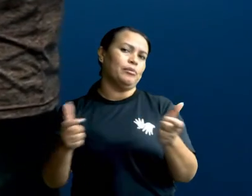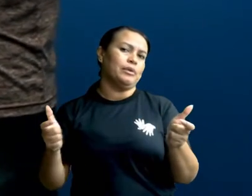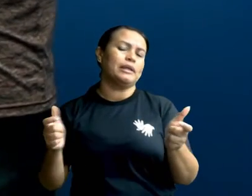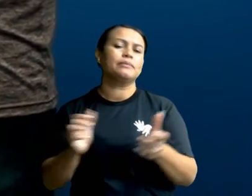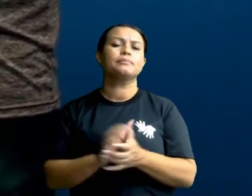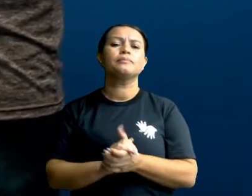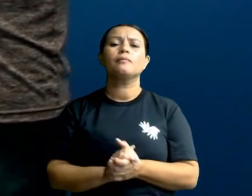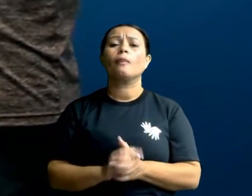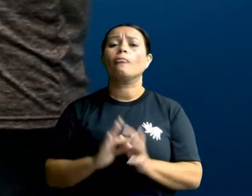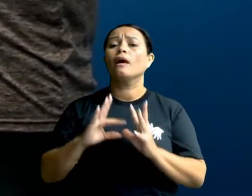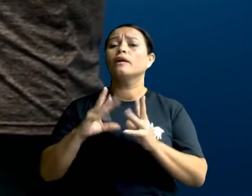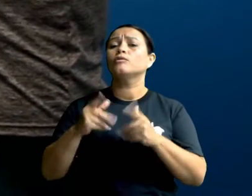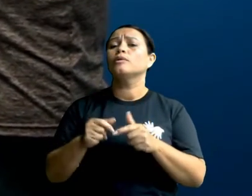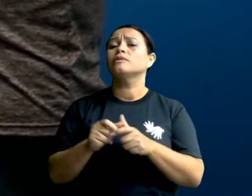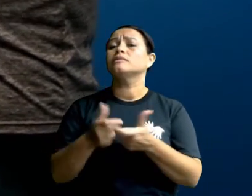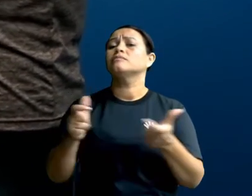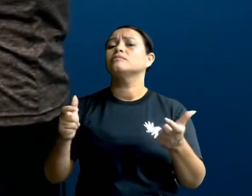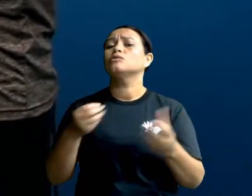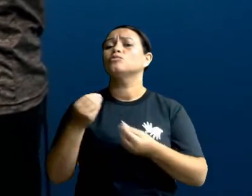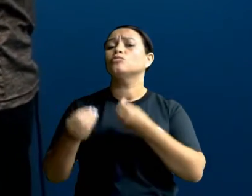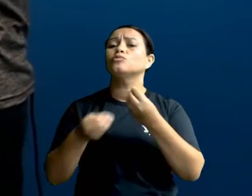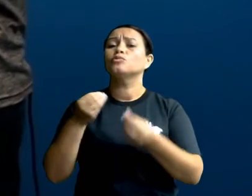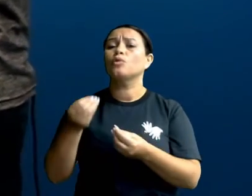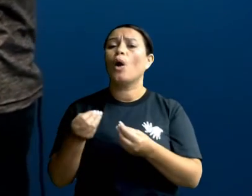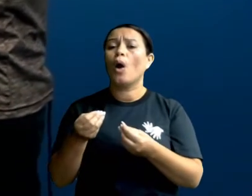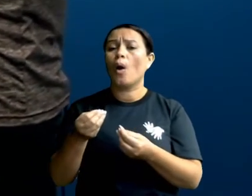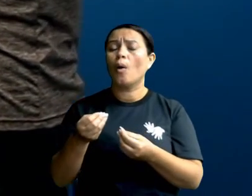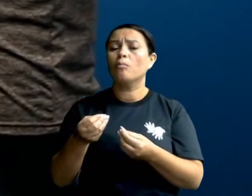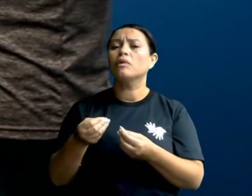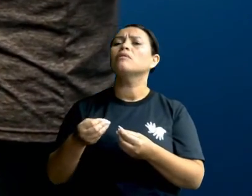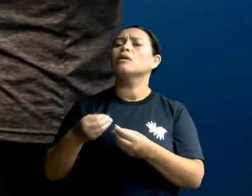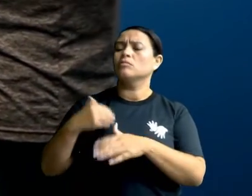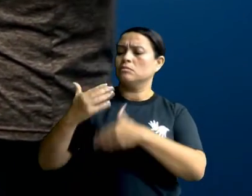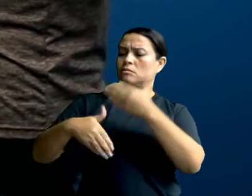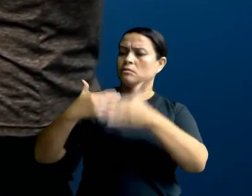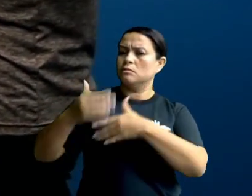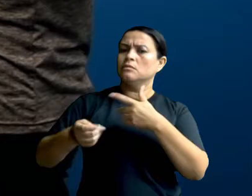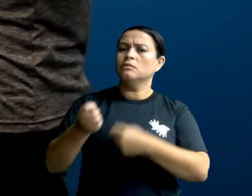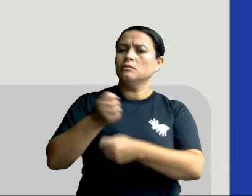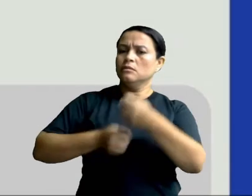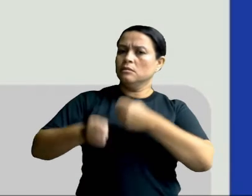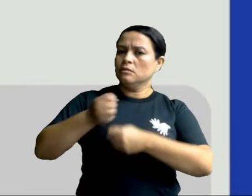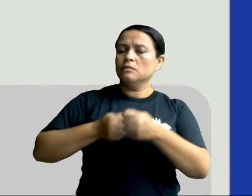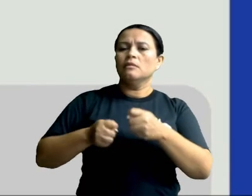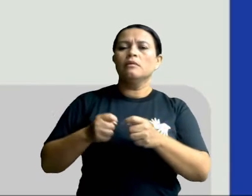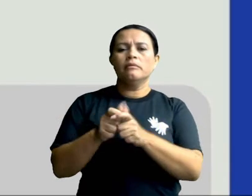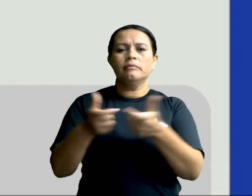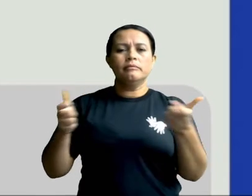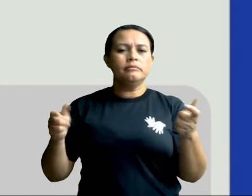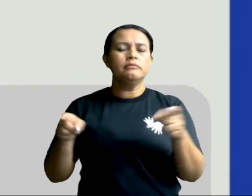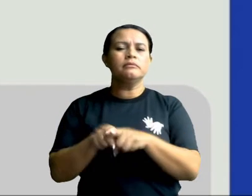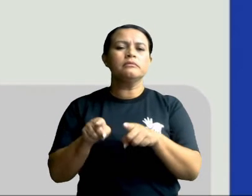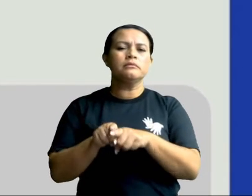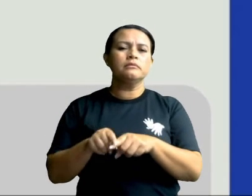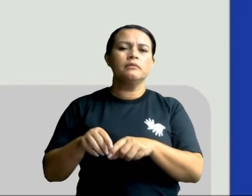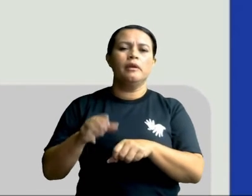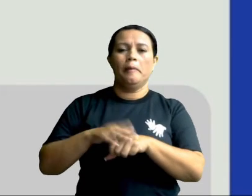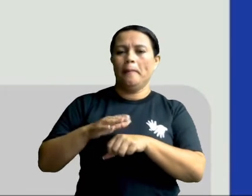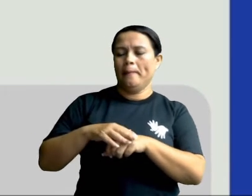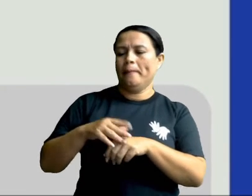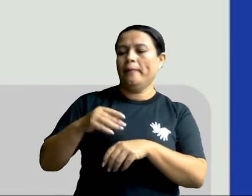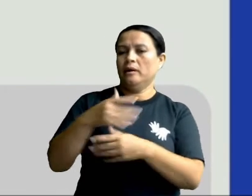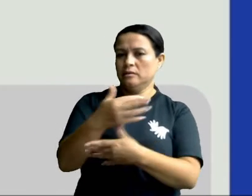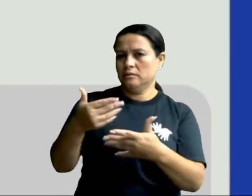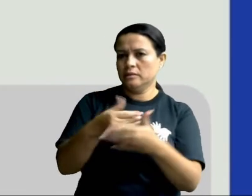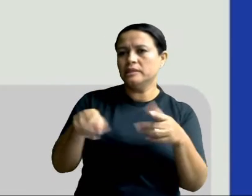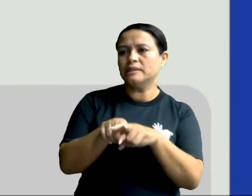grande. E todo esse crescimento ele vem acompanhado do desenvolvimento econômico, né? E da modernização das cidades.